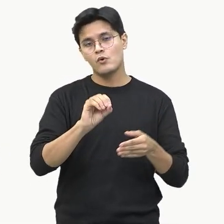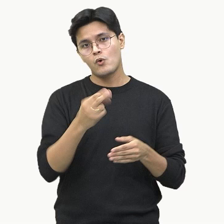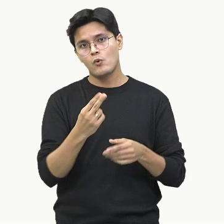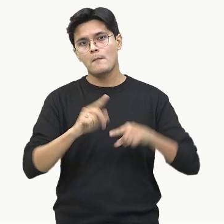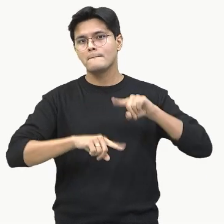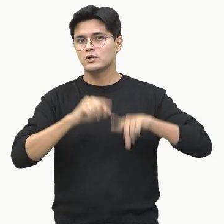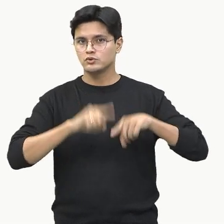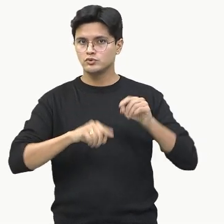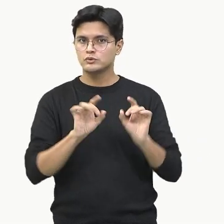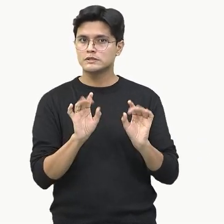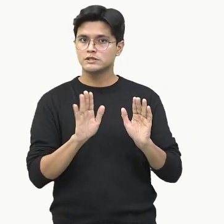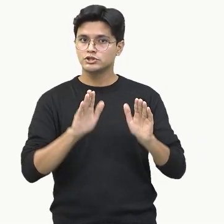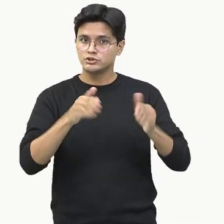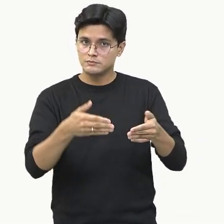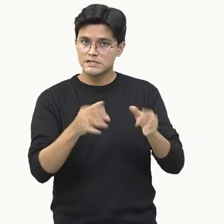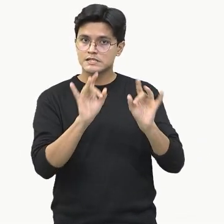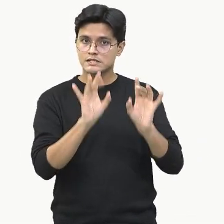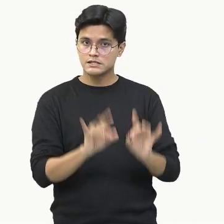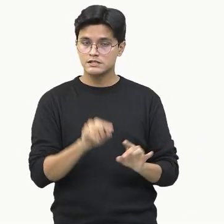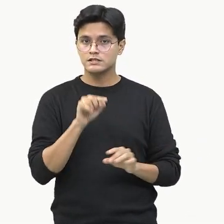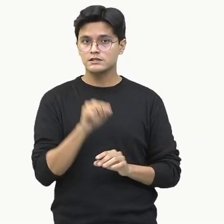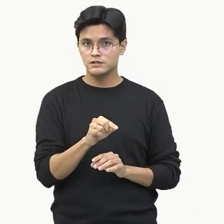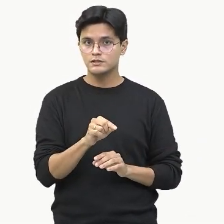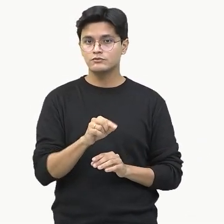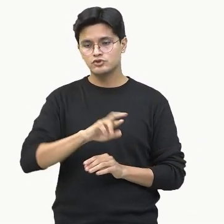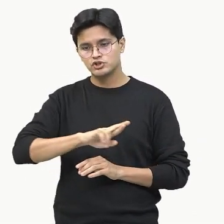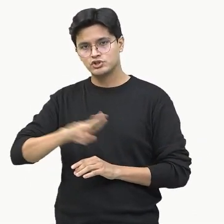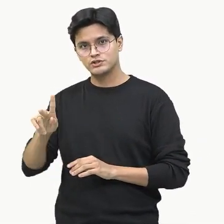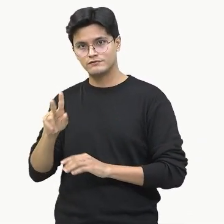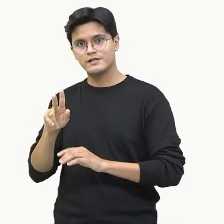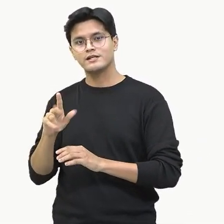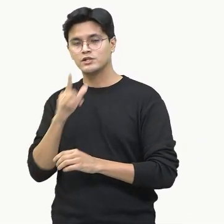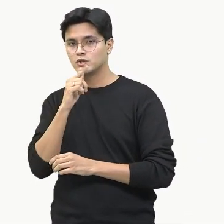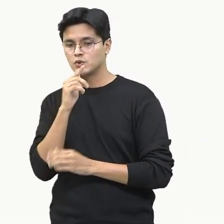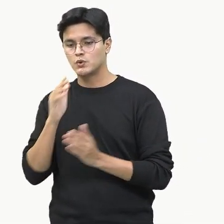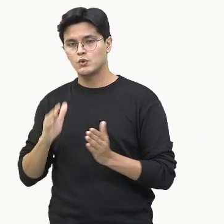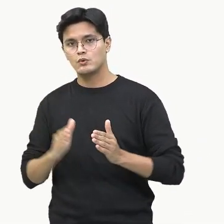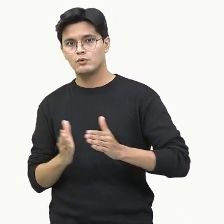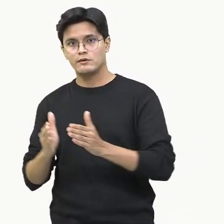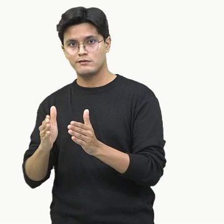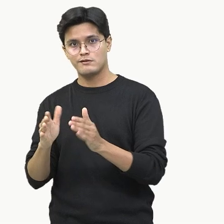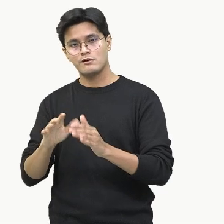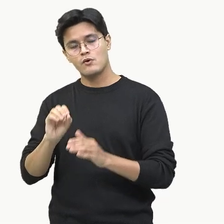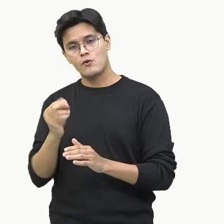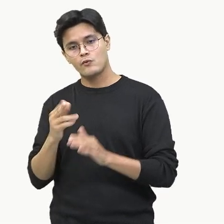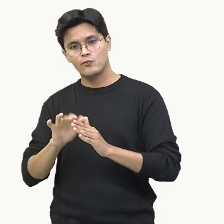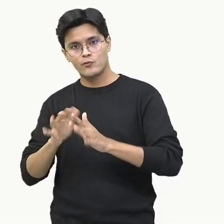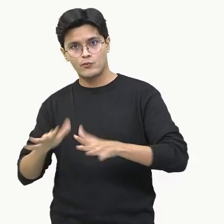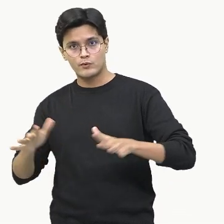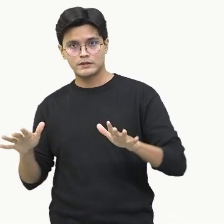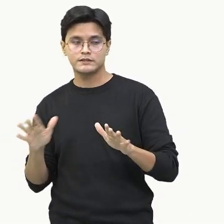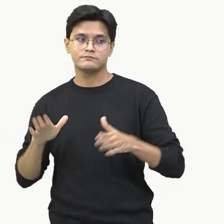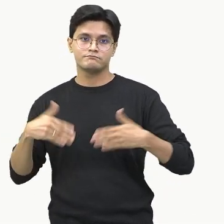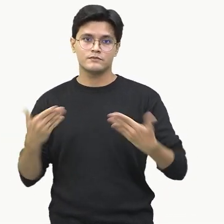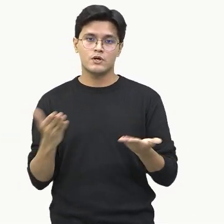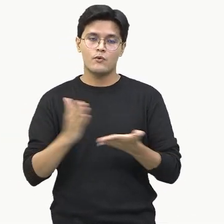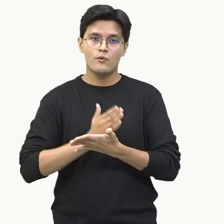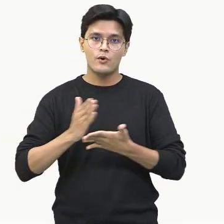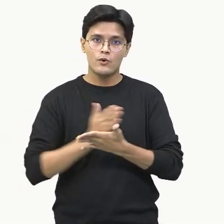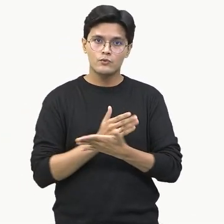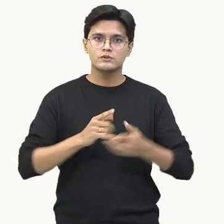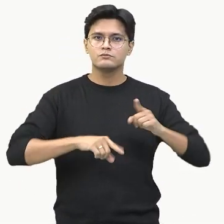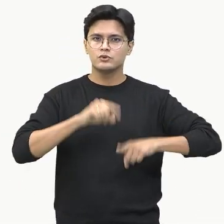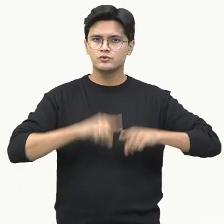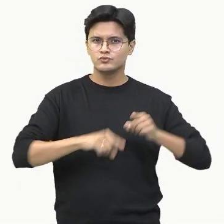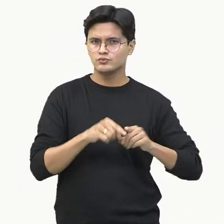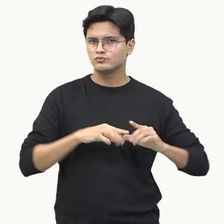do aquaviário né que a gente observou anteriormente então alguns dos produtos não serão todos